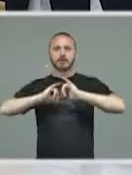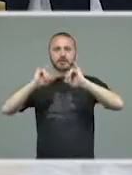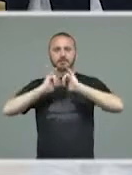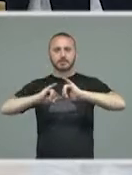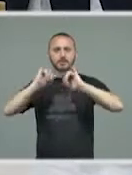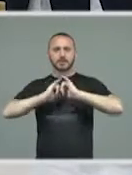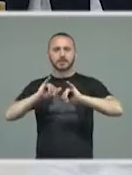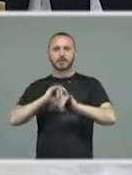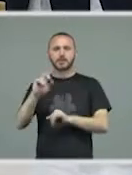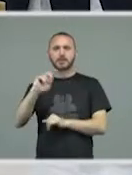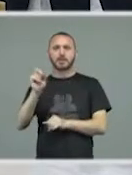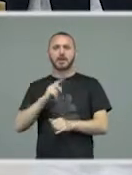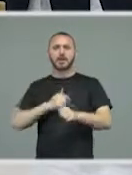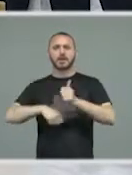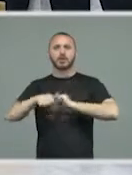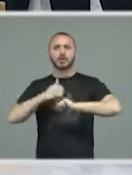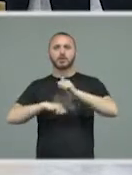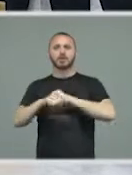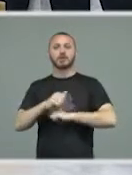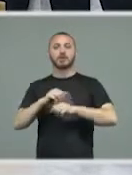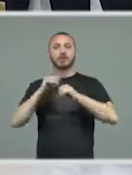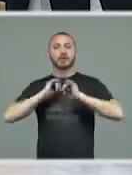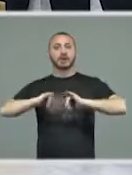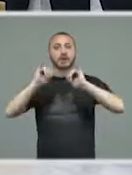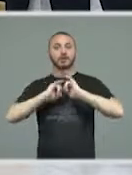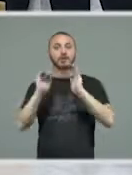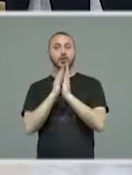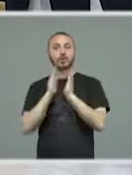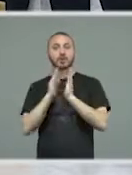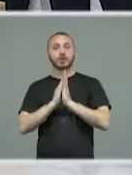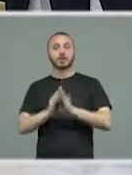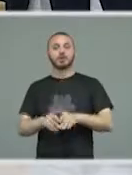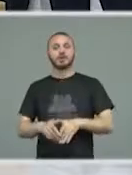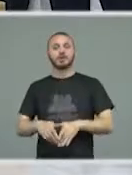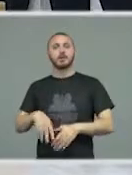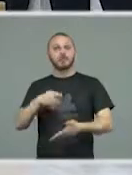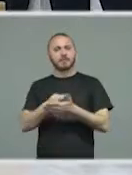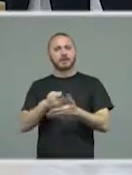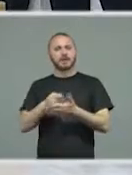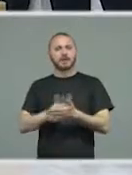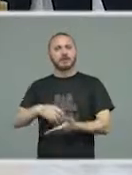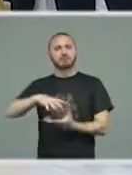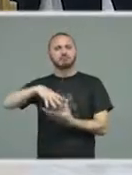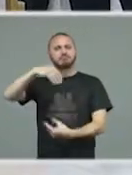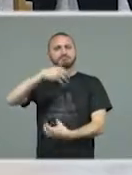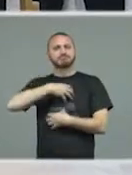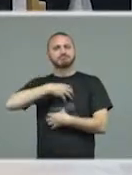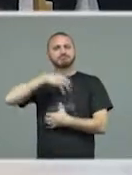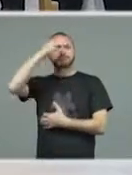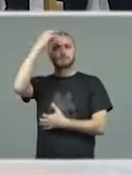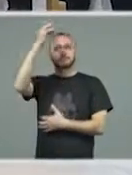campanha econômica, é uma campanha orante, uma batalha espiritual. A palavra que apareceu muito,